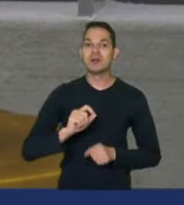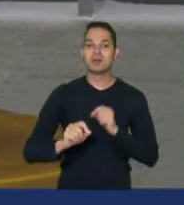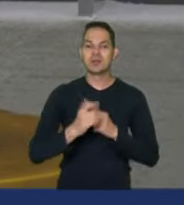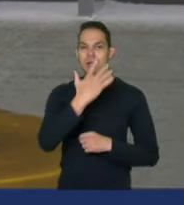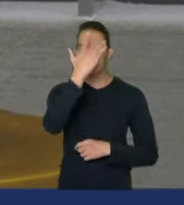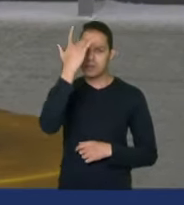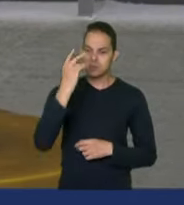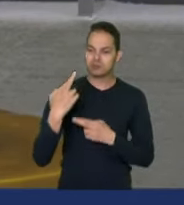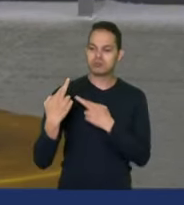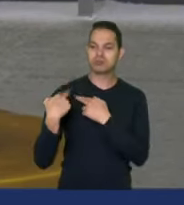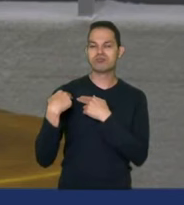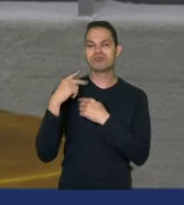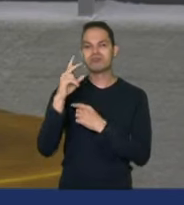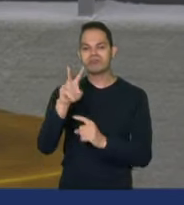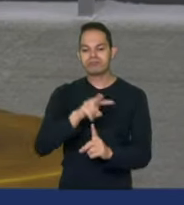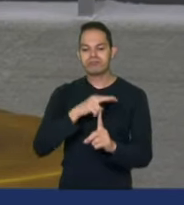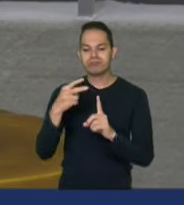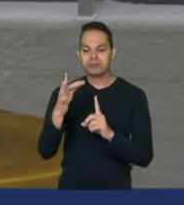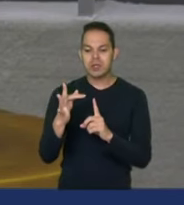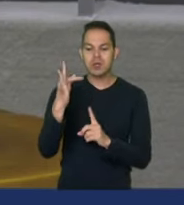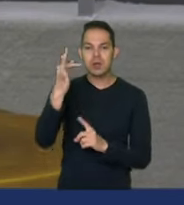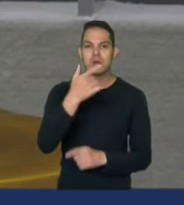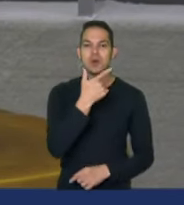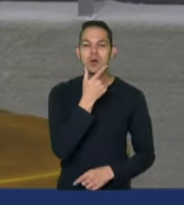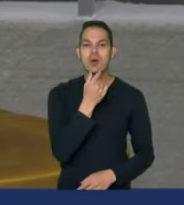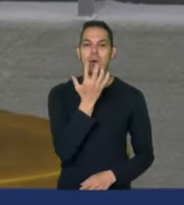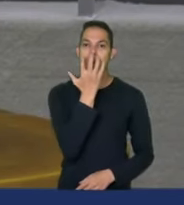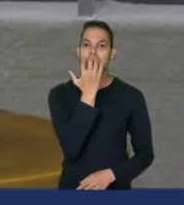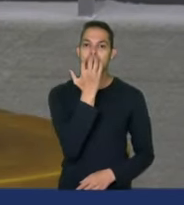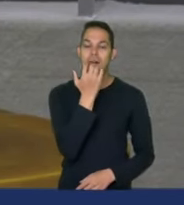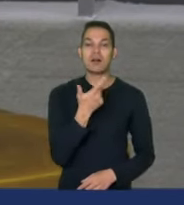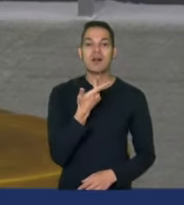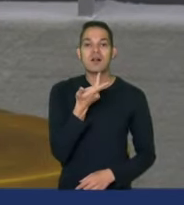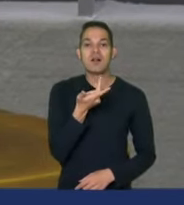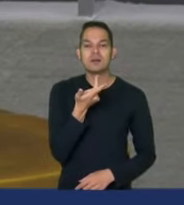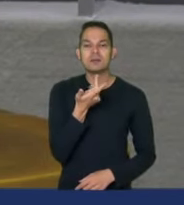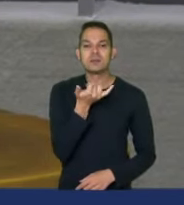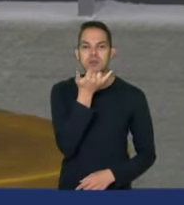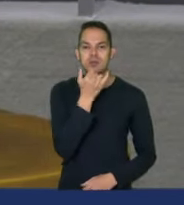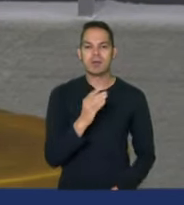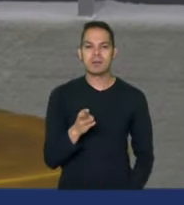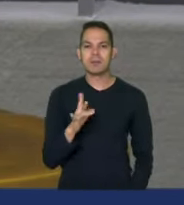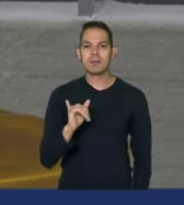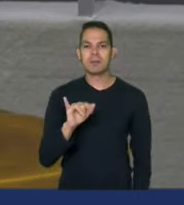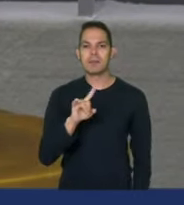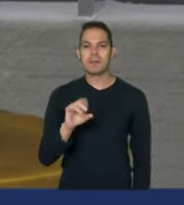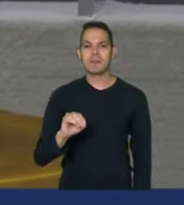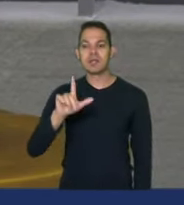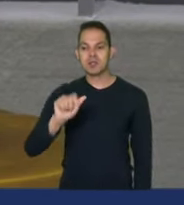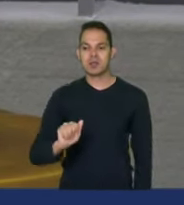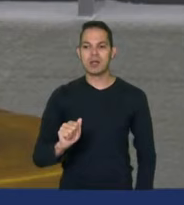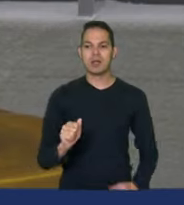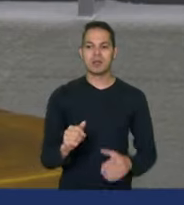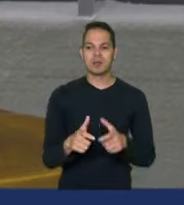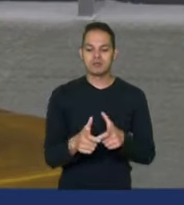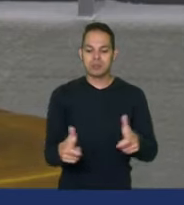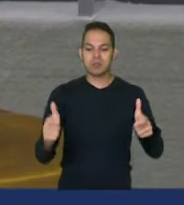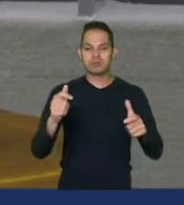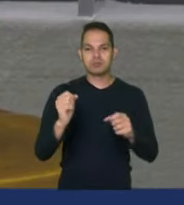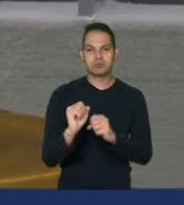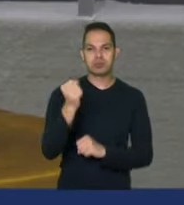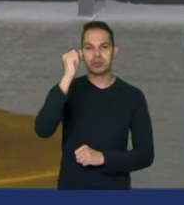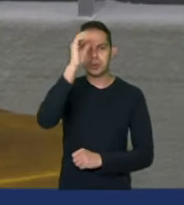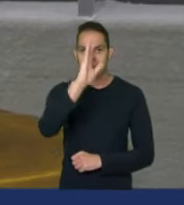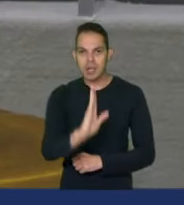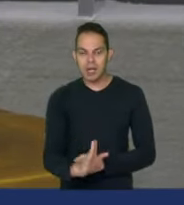lá na frente, como dizia o Brizola. O dinheiro para as grandes obras, para o desenvolvimento, para o crescimento do país, não está no cofre da